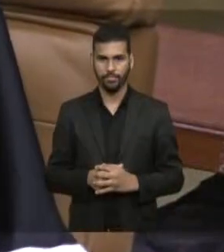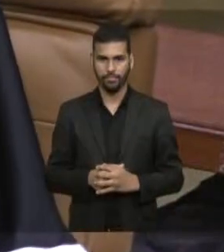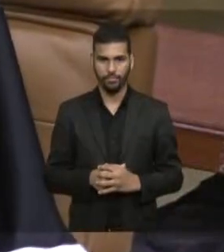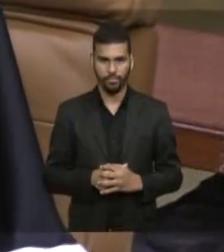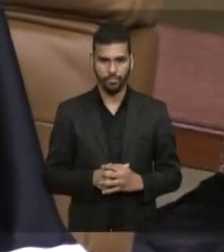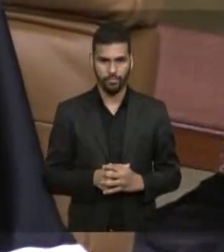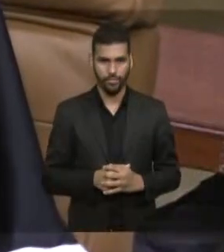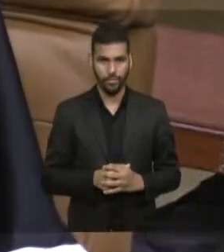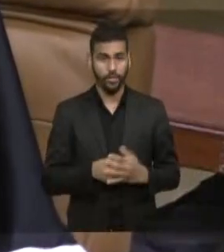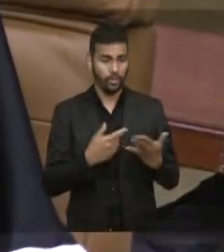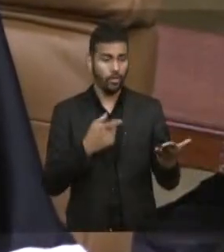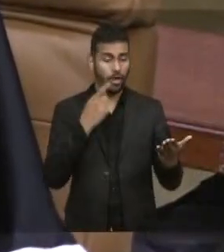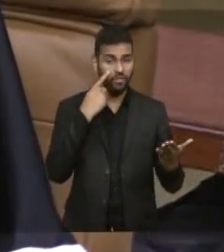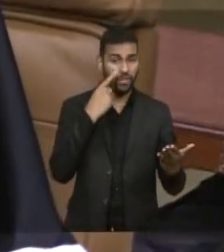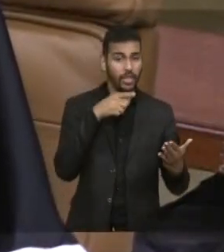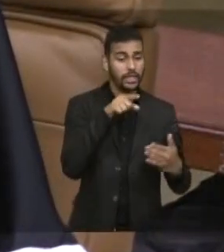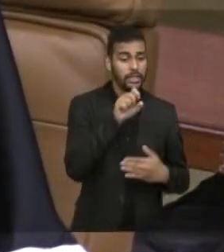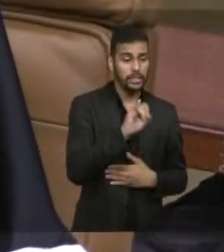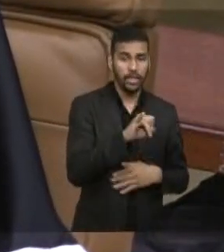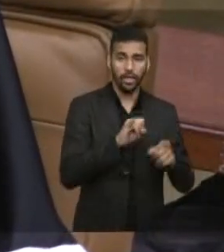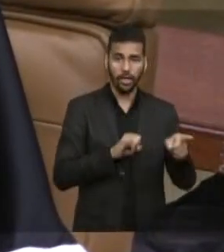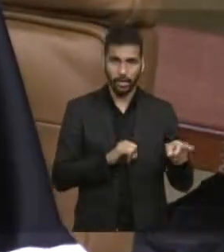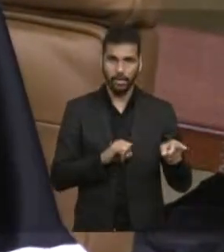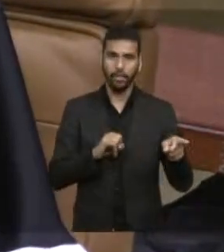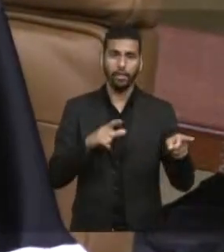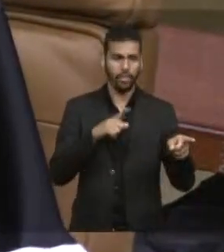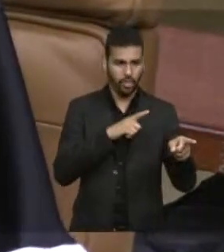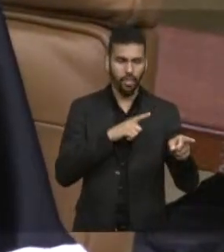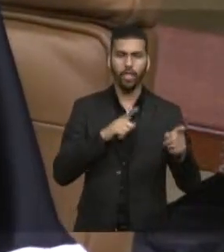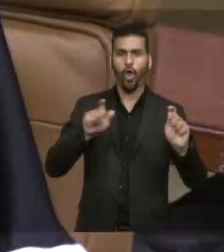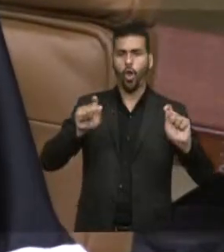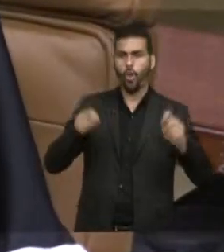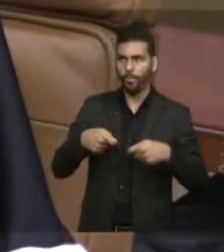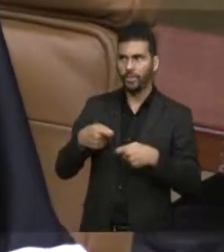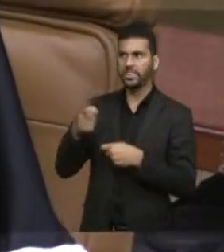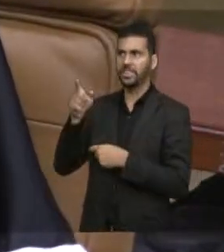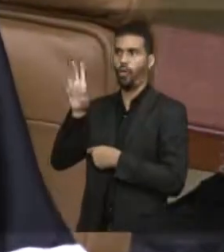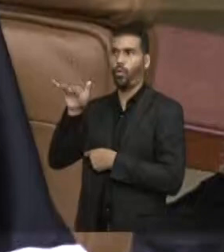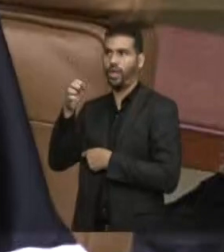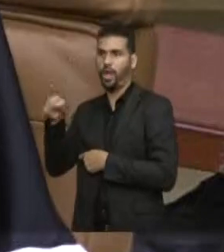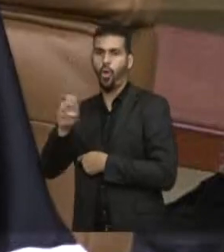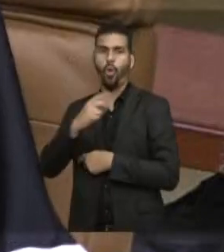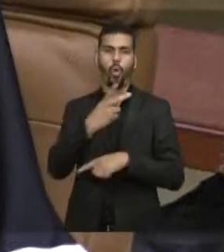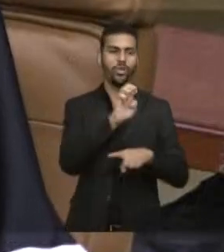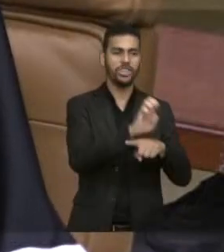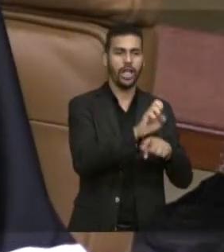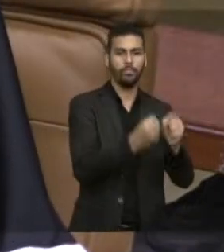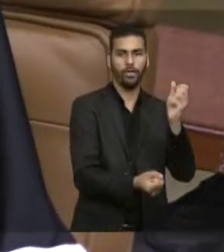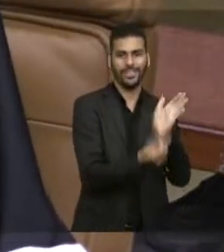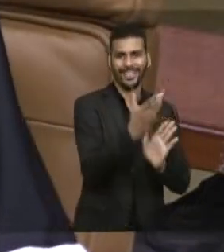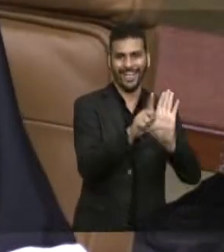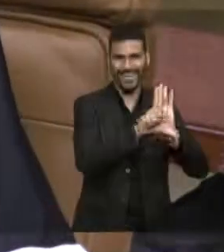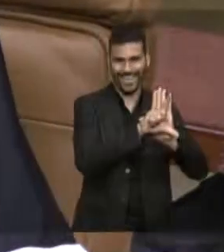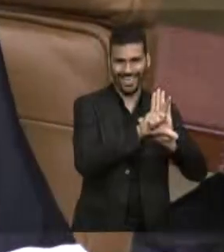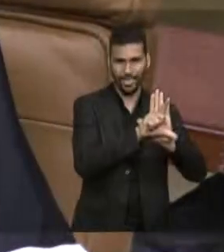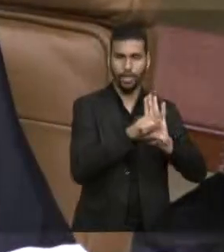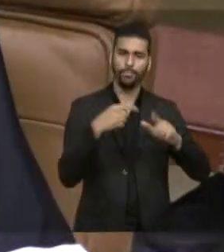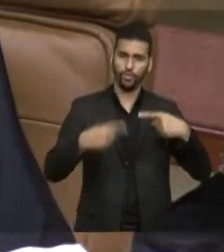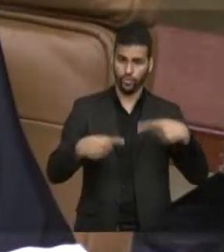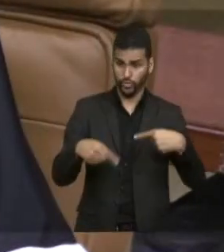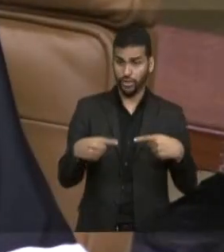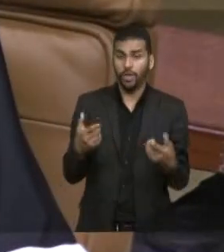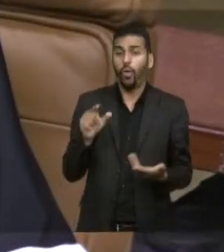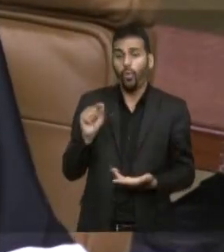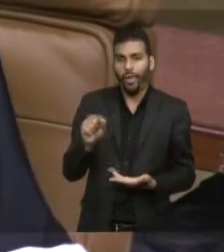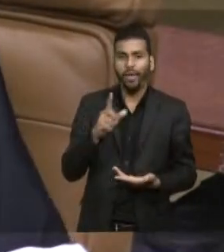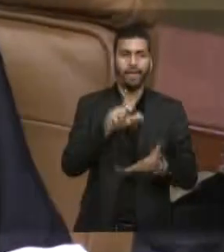formal seja o tema da repartição de competência que é no fundo o cerne desta questão a lei estadual